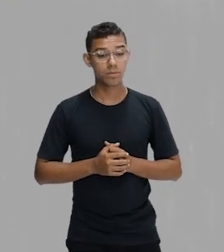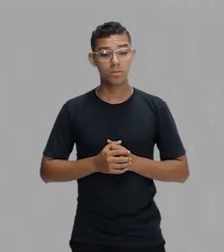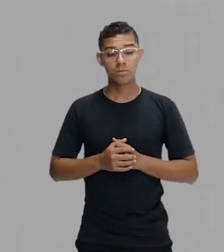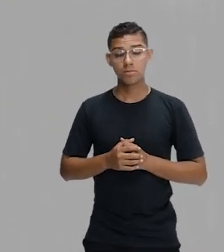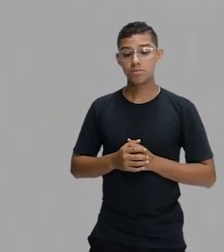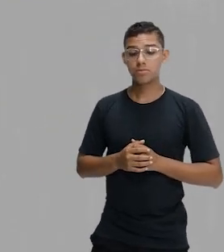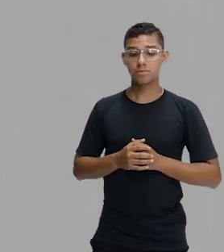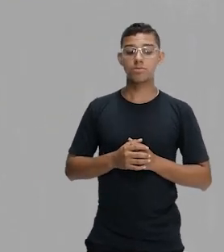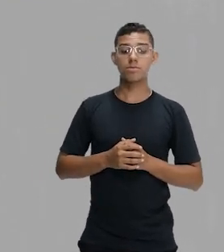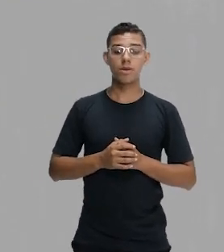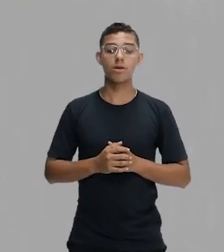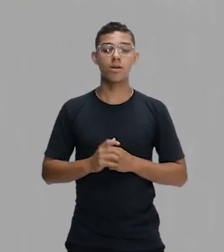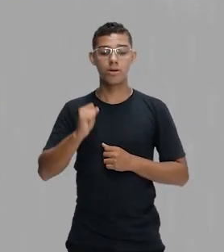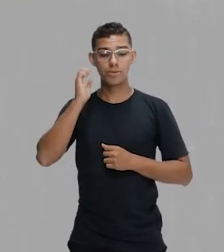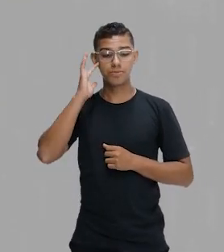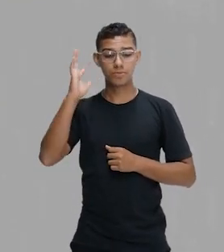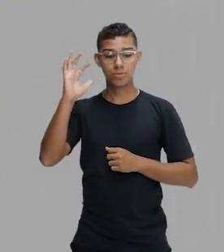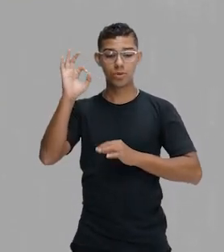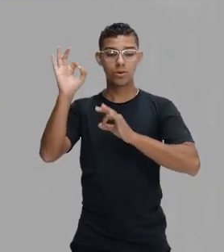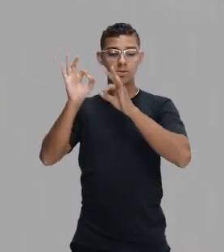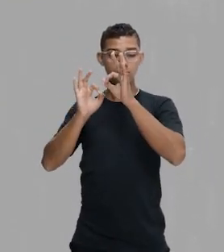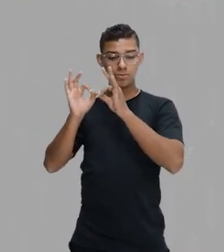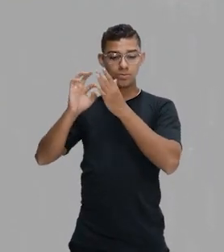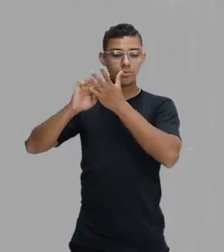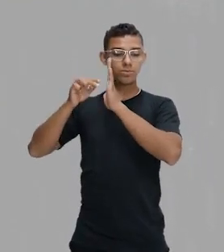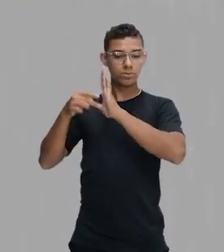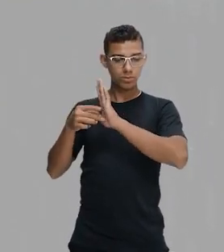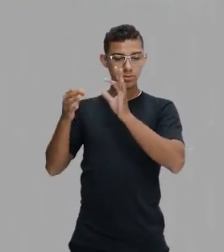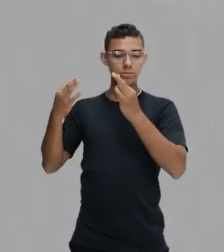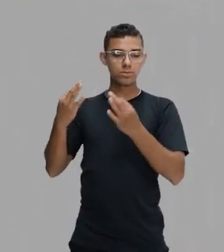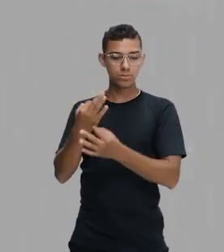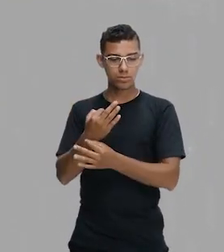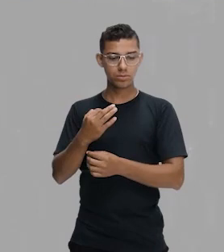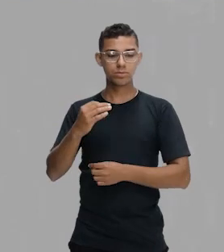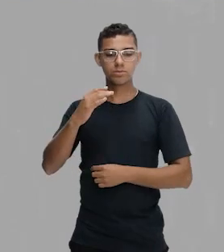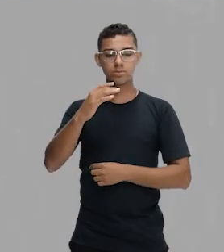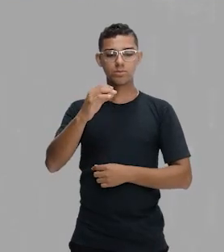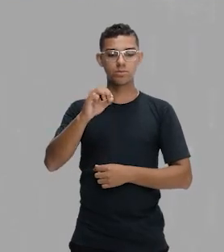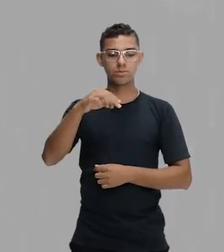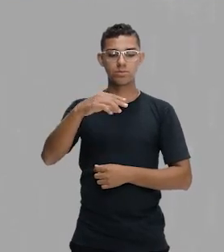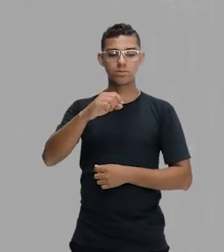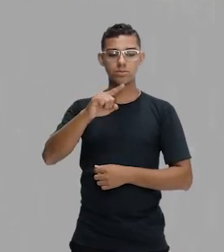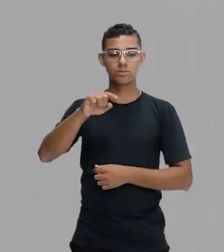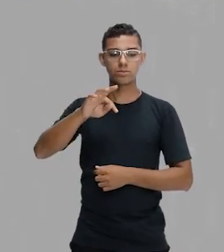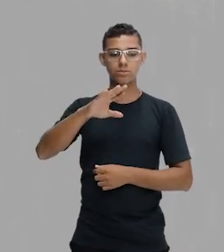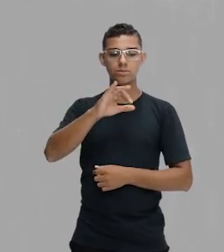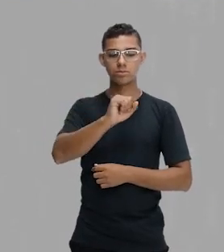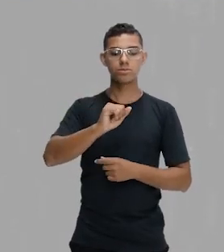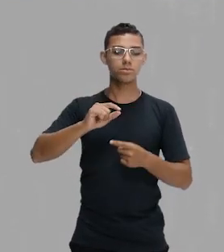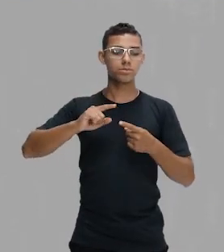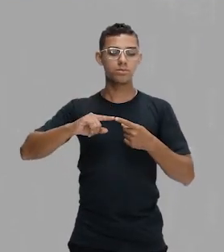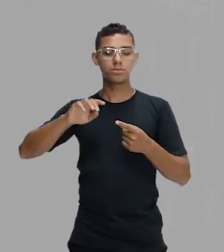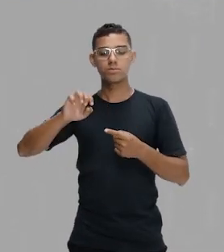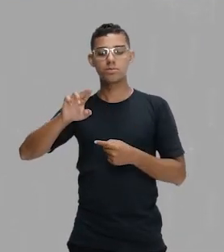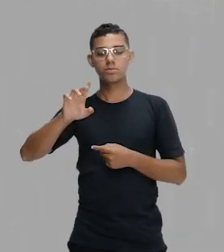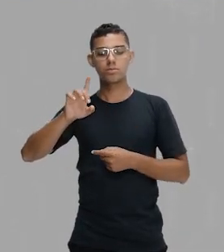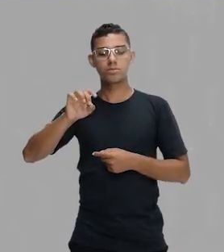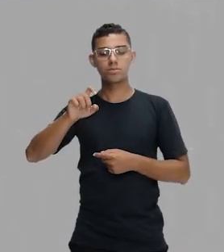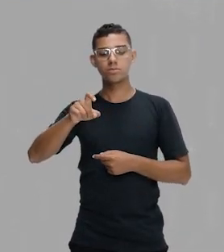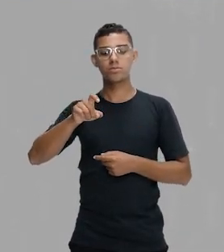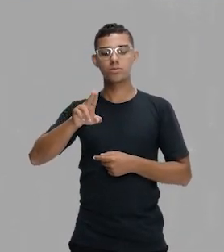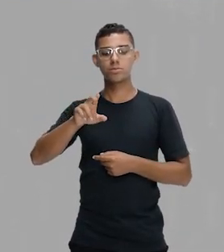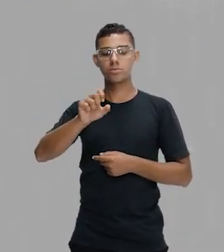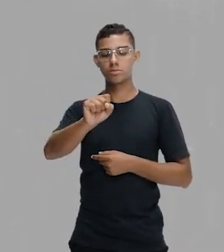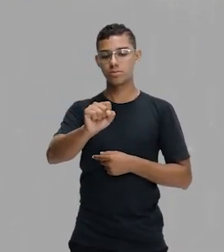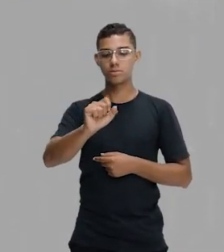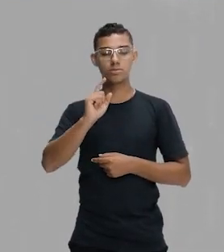Aperfeiçoou a teoria das esferas, das esféricas concêntricas, certo? De Eudoxos, né?